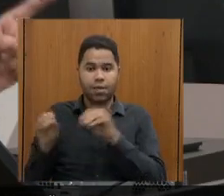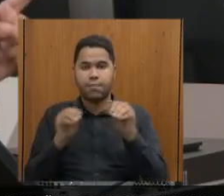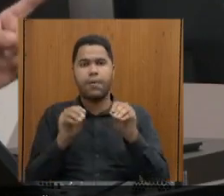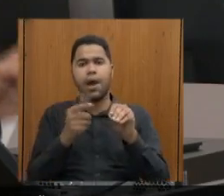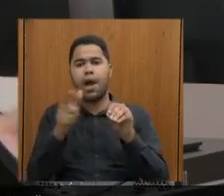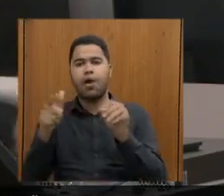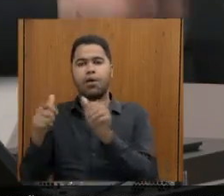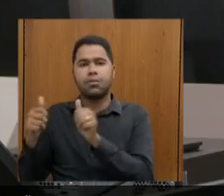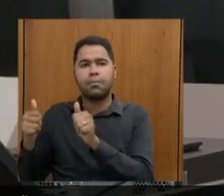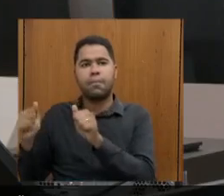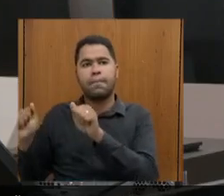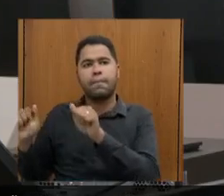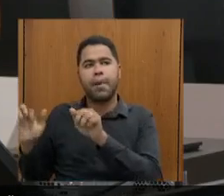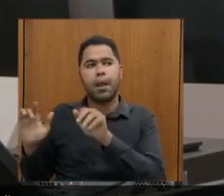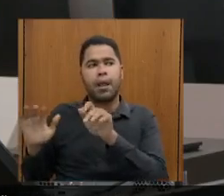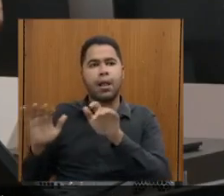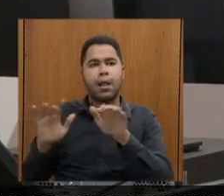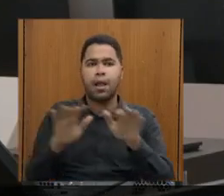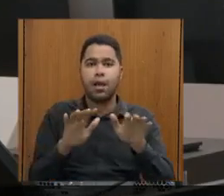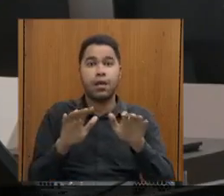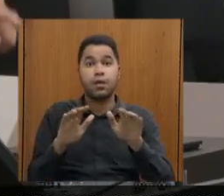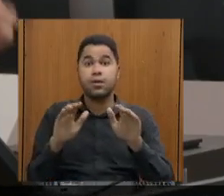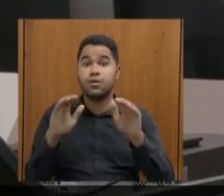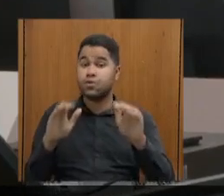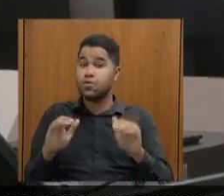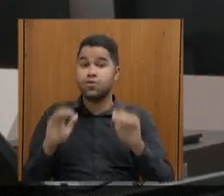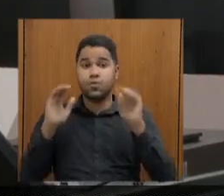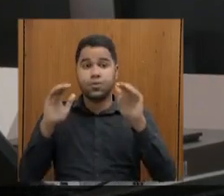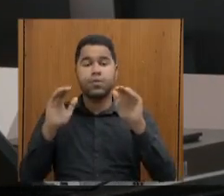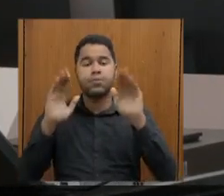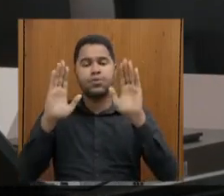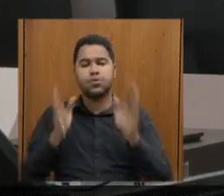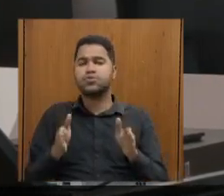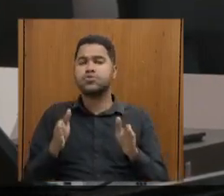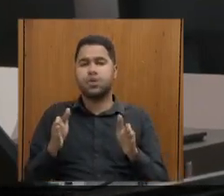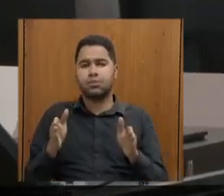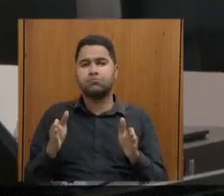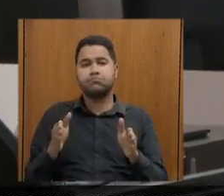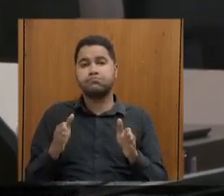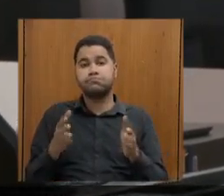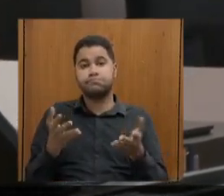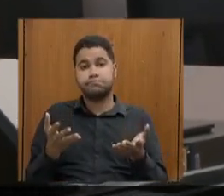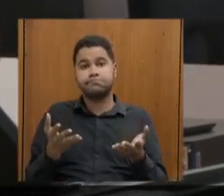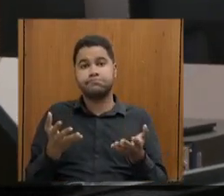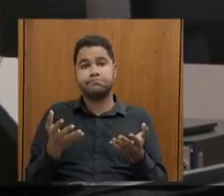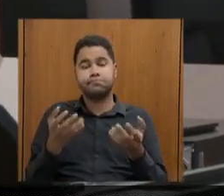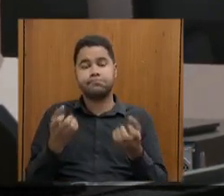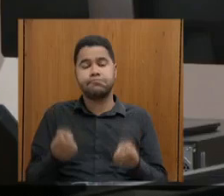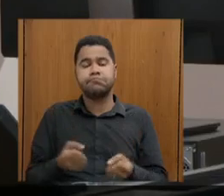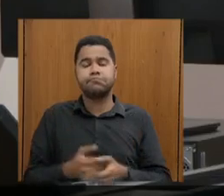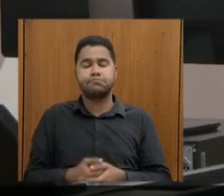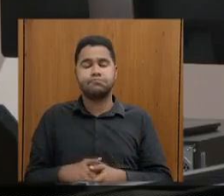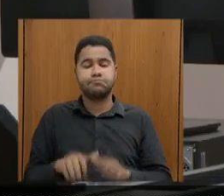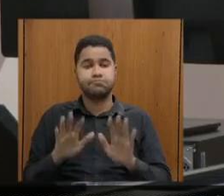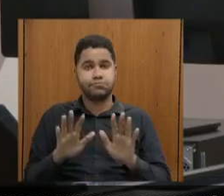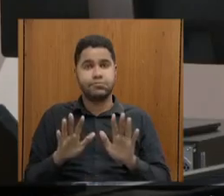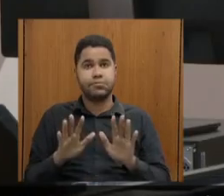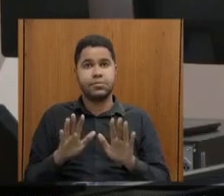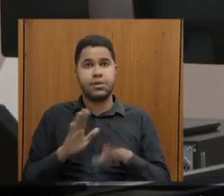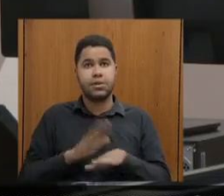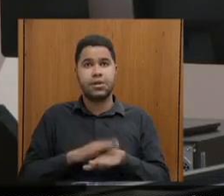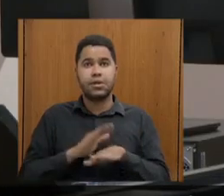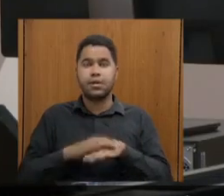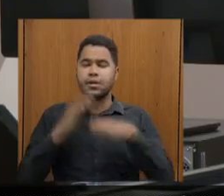muitas outras irão e o Supremo já pacificou essa situação É mas no mais é